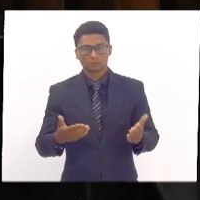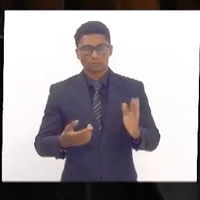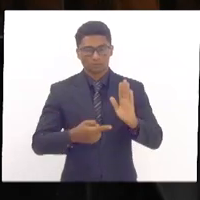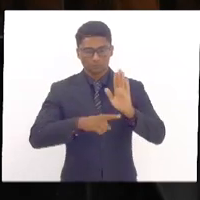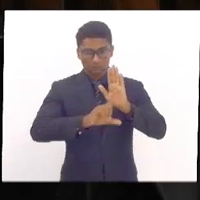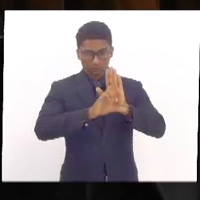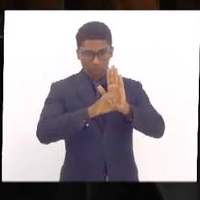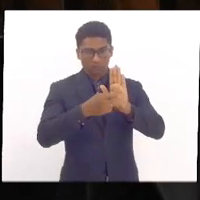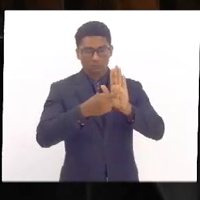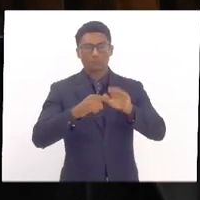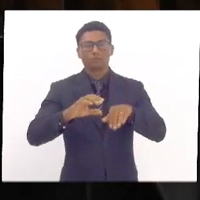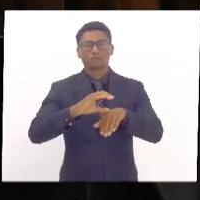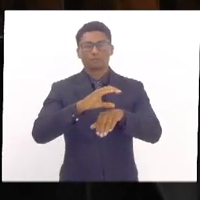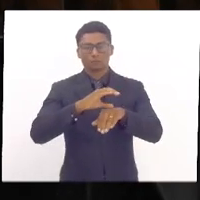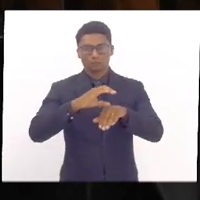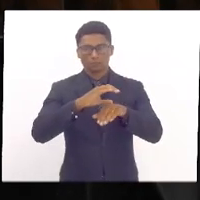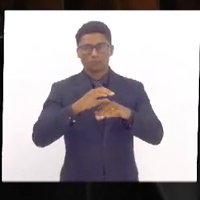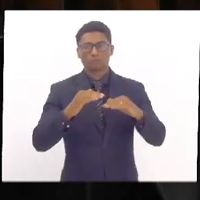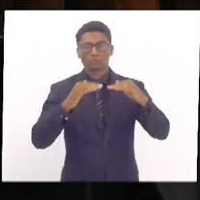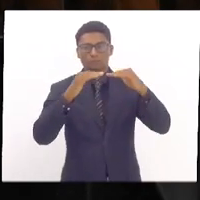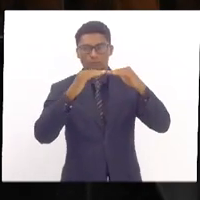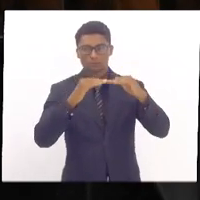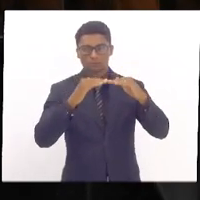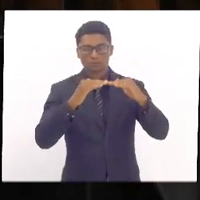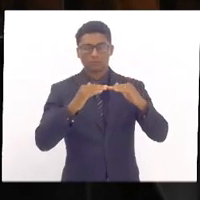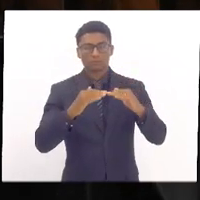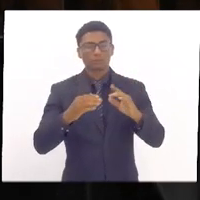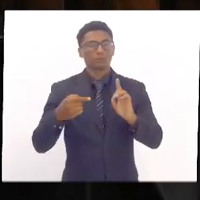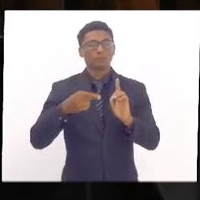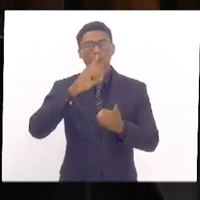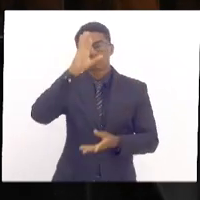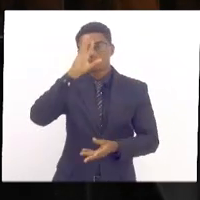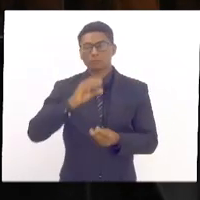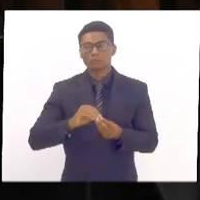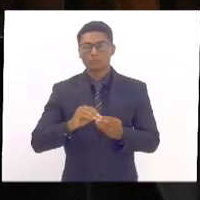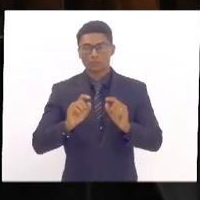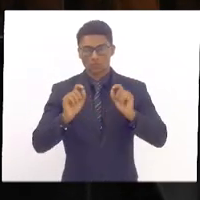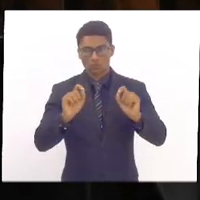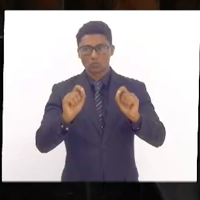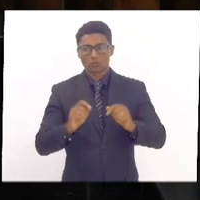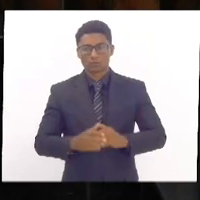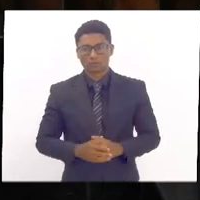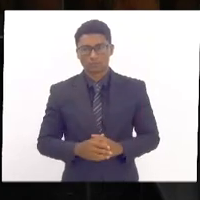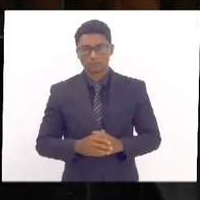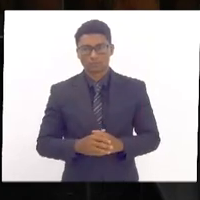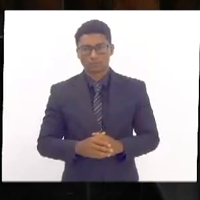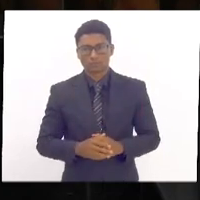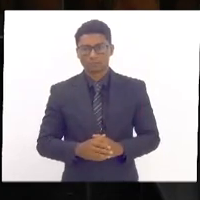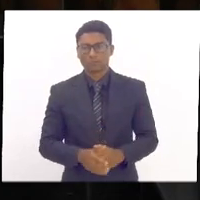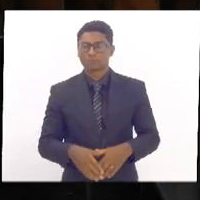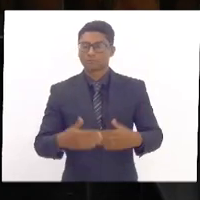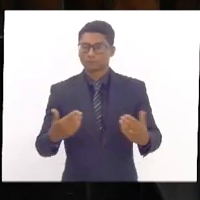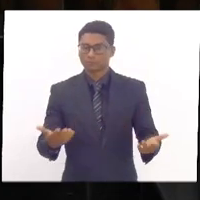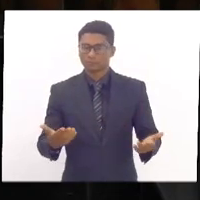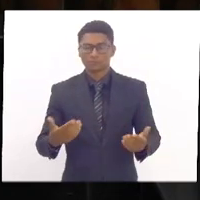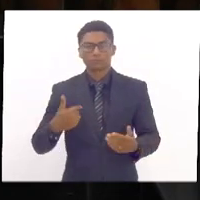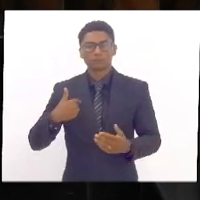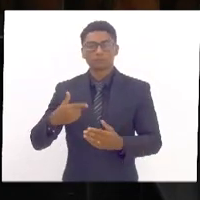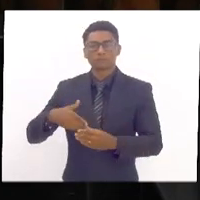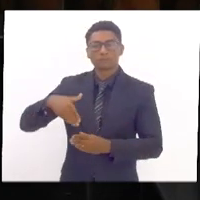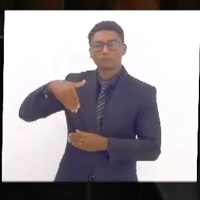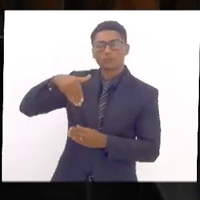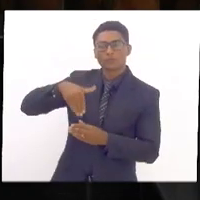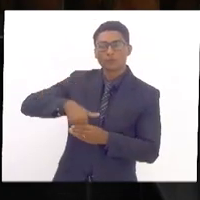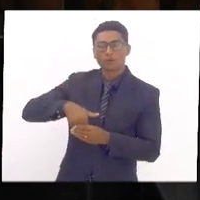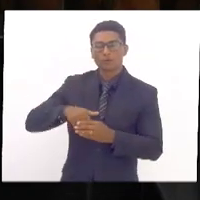constitucional. A conclusão dele foi a seguinte: por todo o exposto, voto no sentido